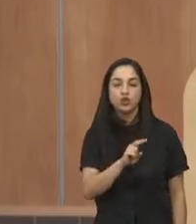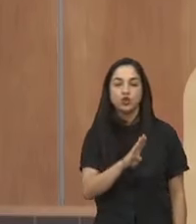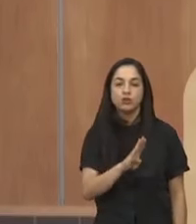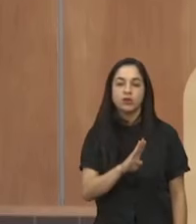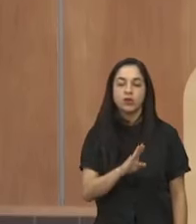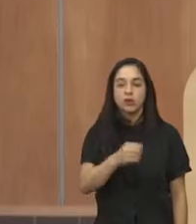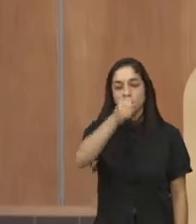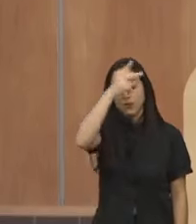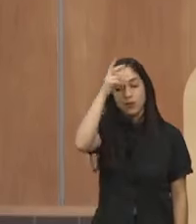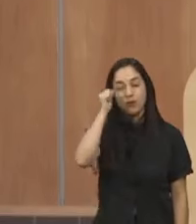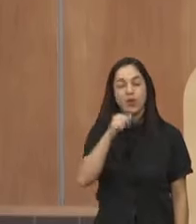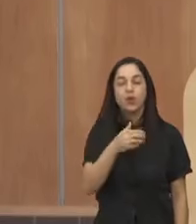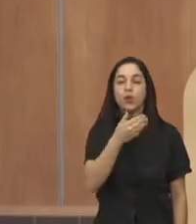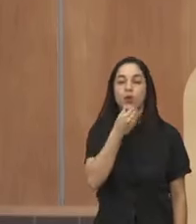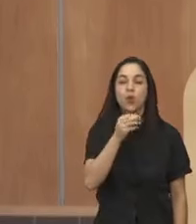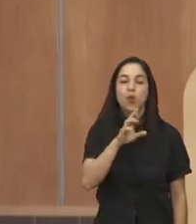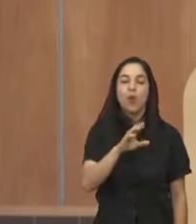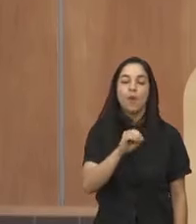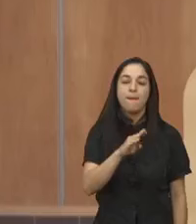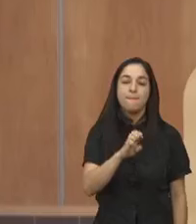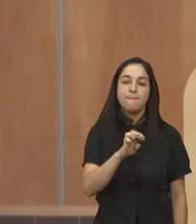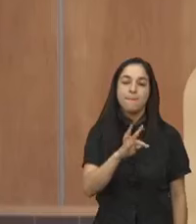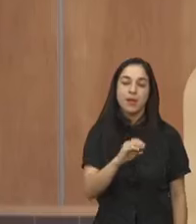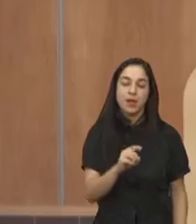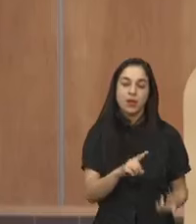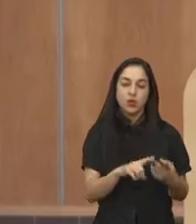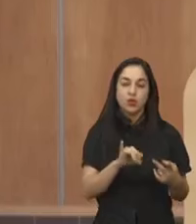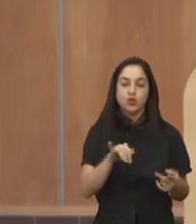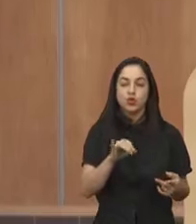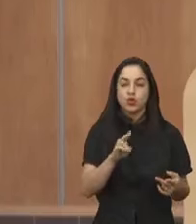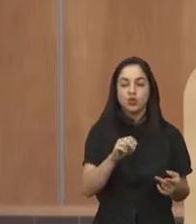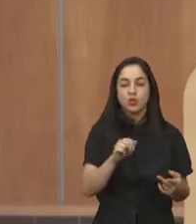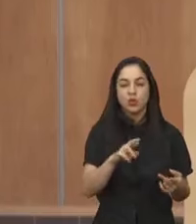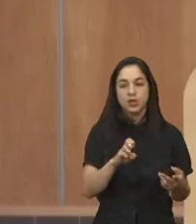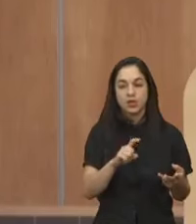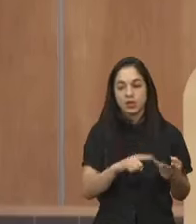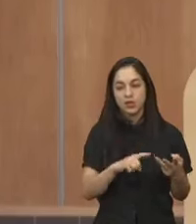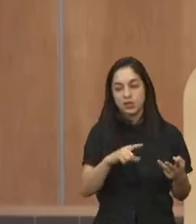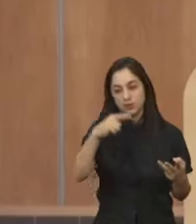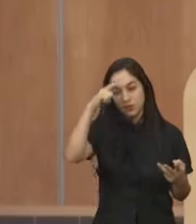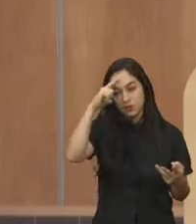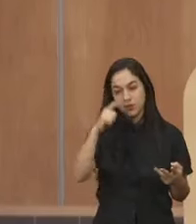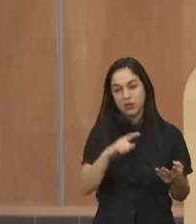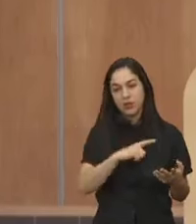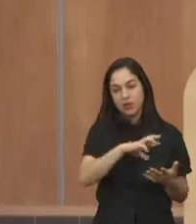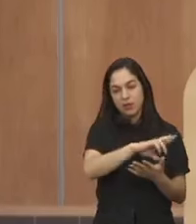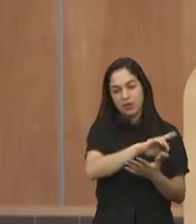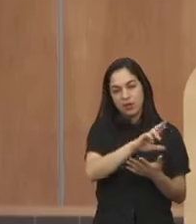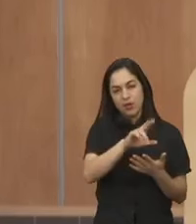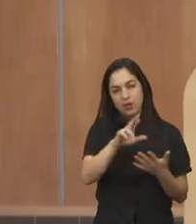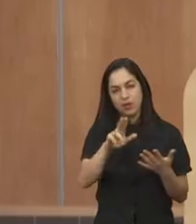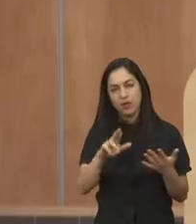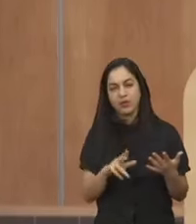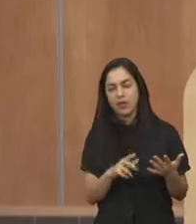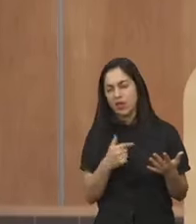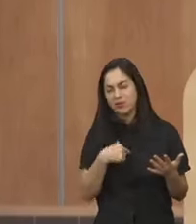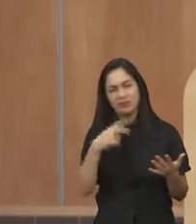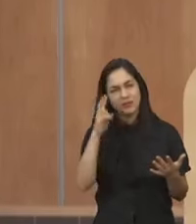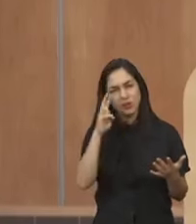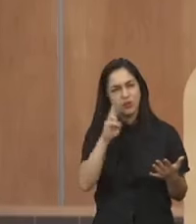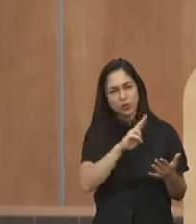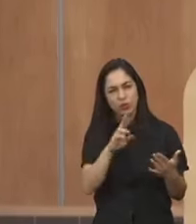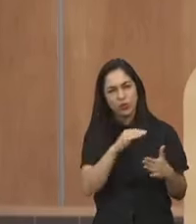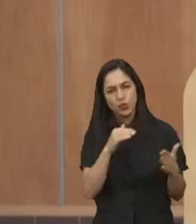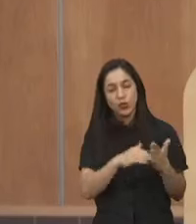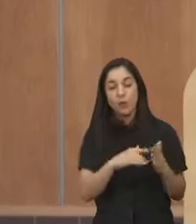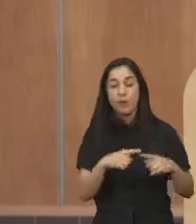foi Roberto Abreu, Aderbal, Juarez, Fravinha, né, os demais nomes que passou por lá não me lembro. E hoje